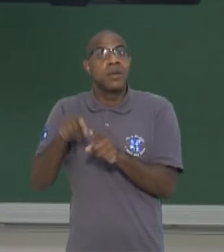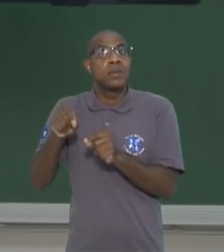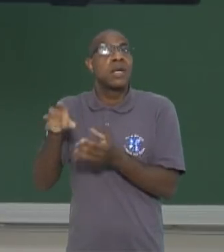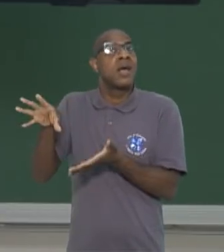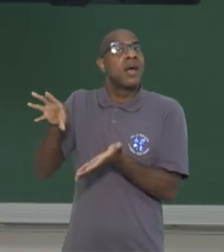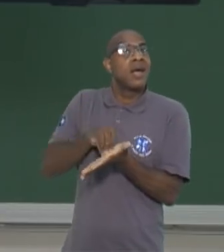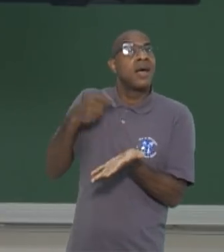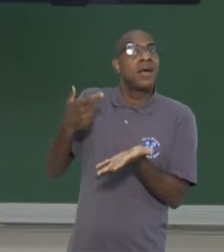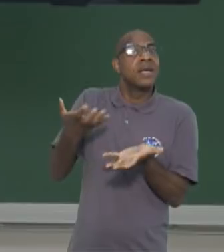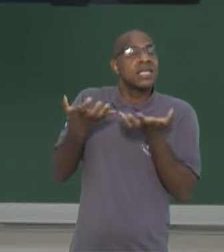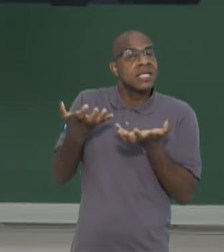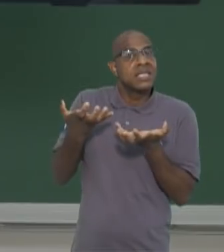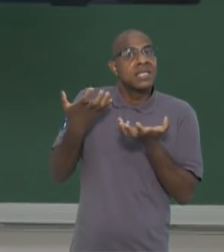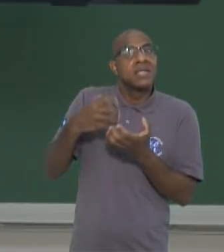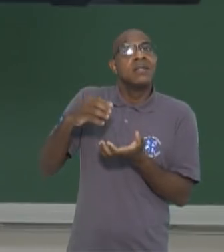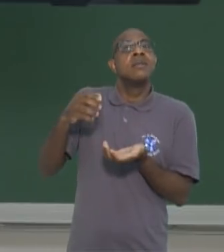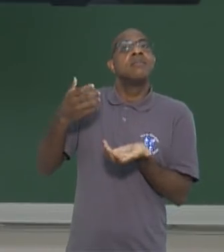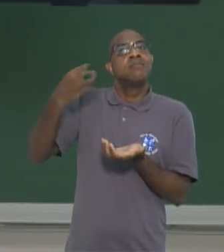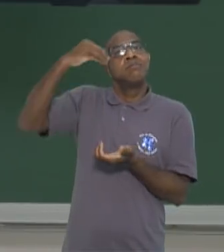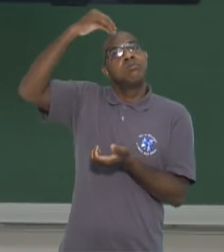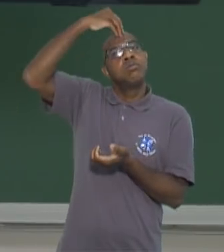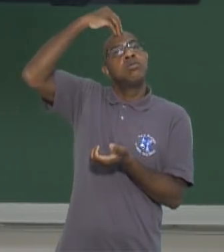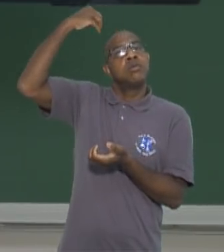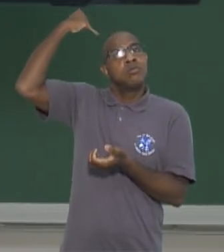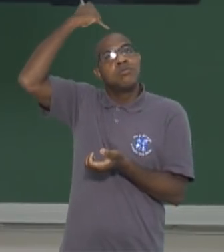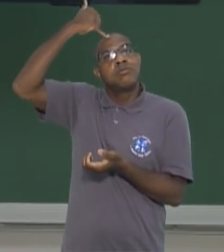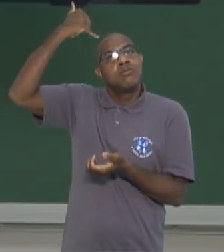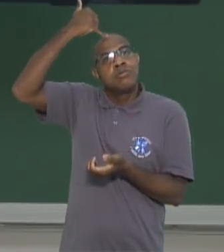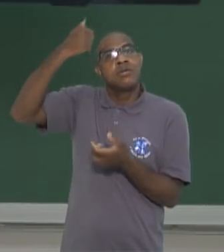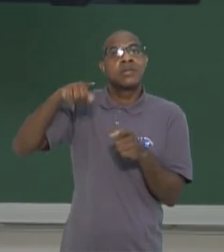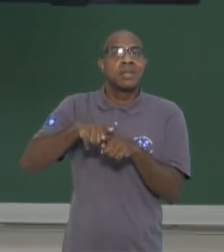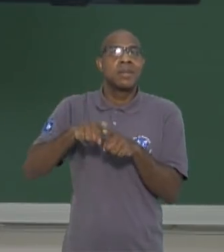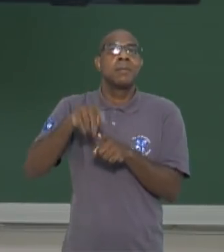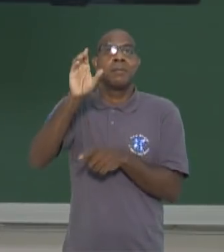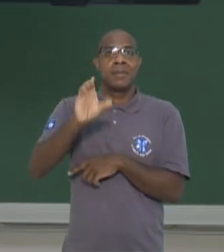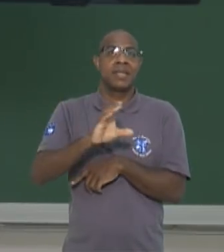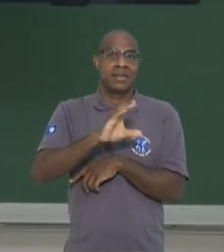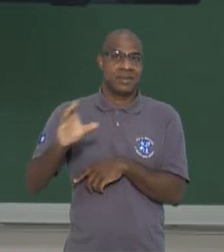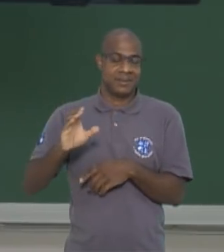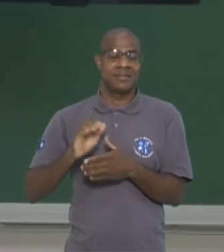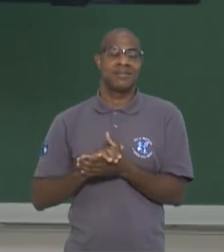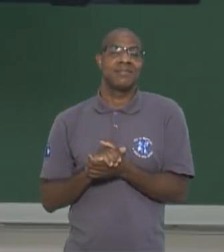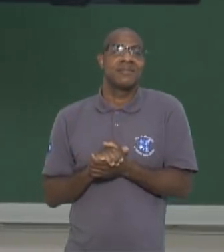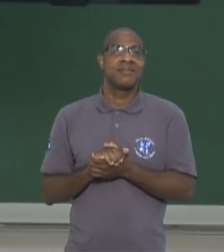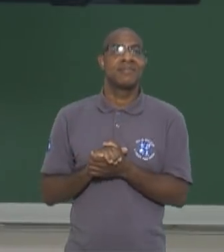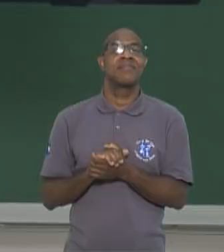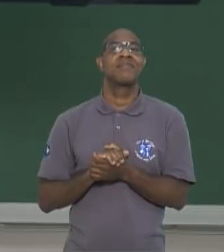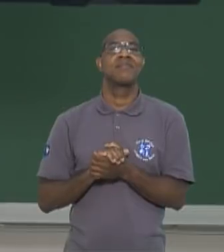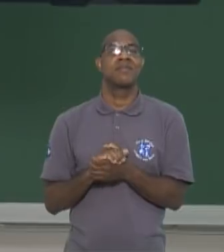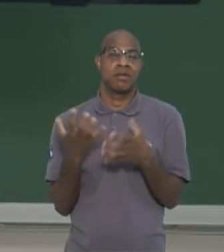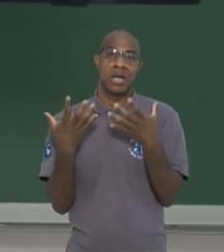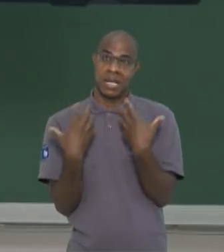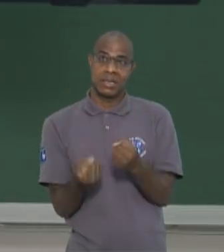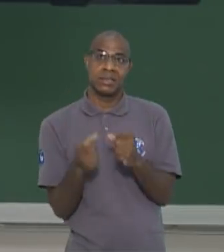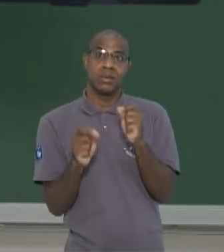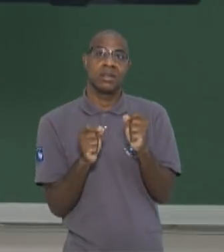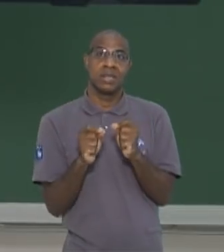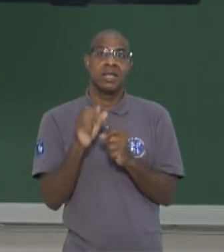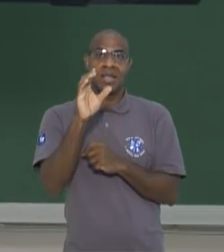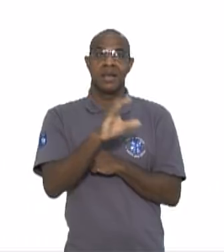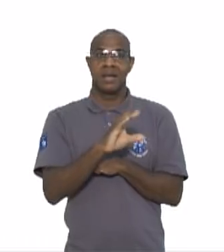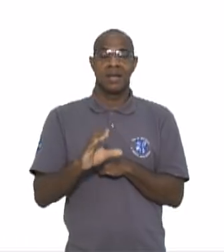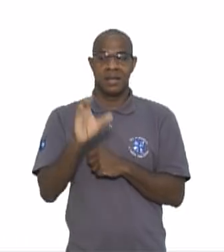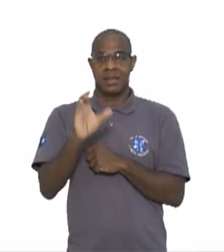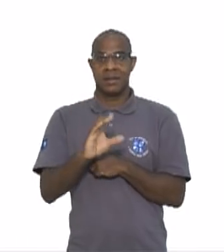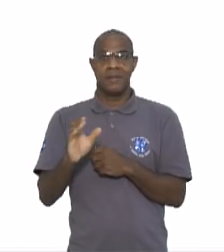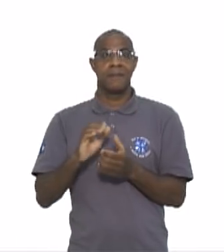bárbaros, também vão ser sagrados e ungidos pela Igreja Católica e também vão se tornar católicos. Esse ato estabelece